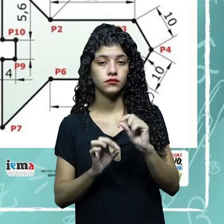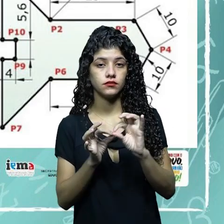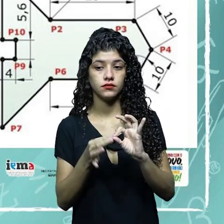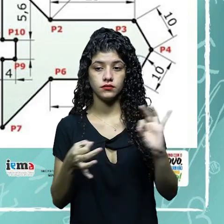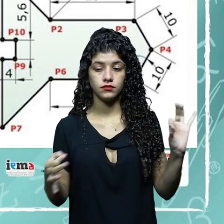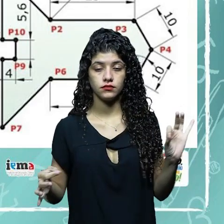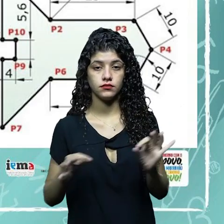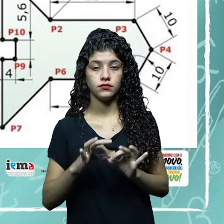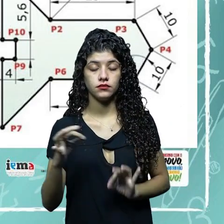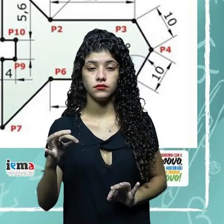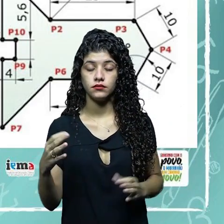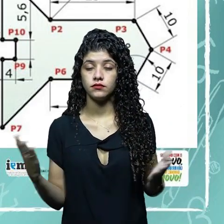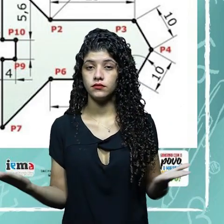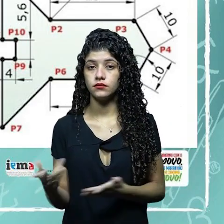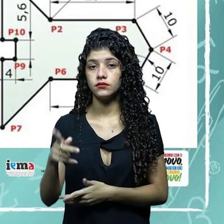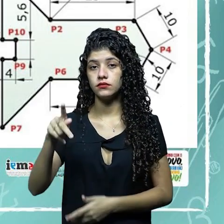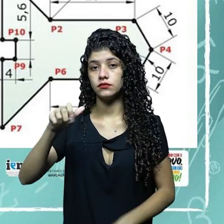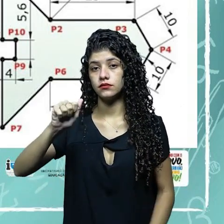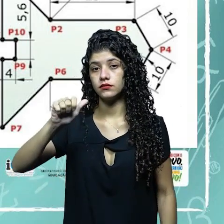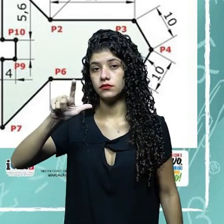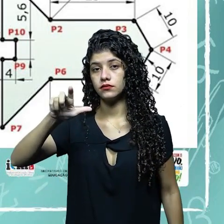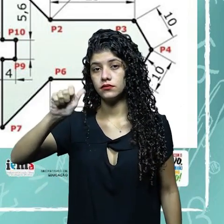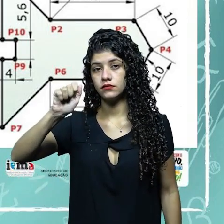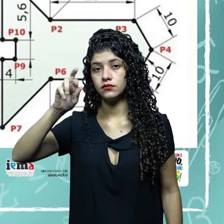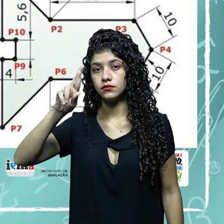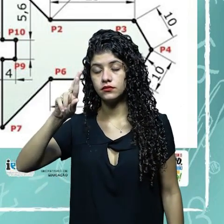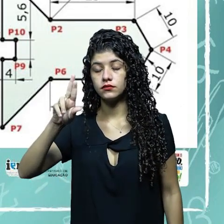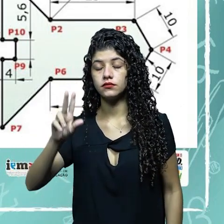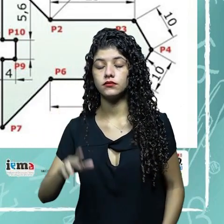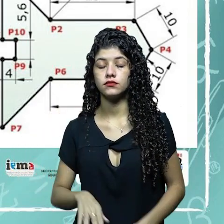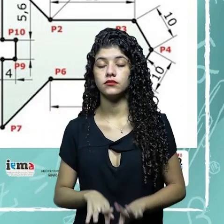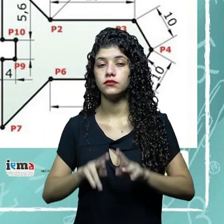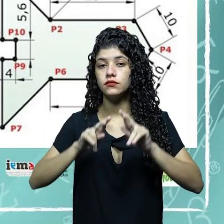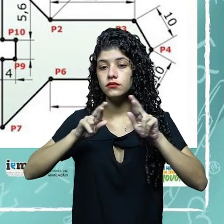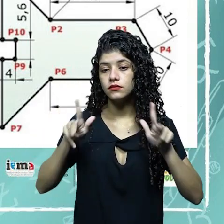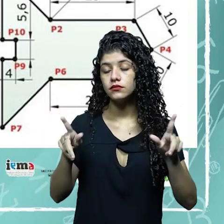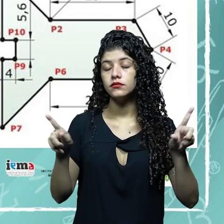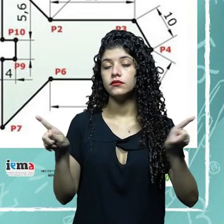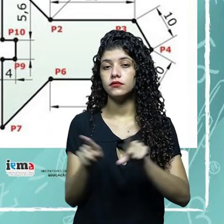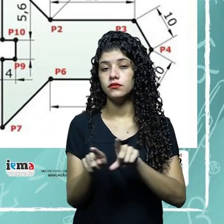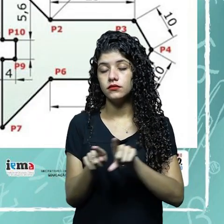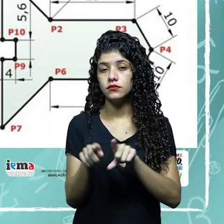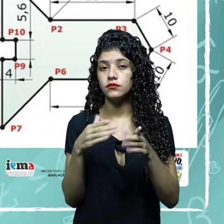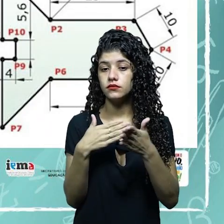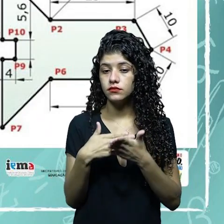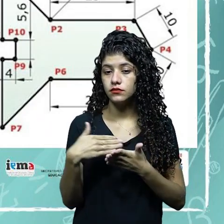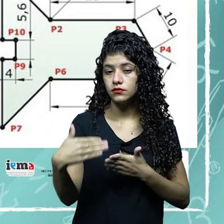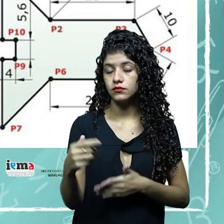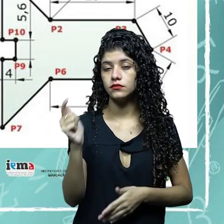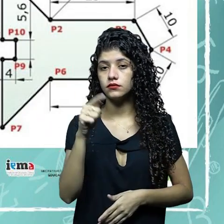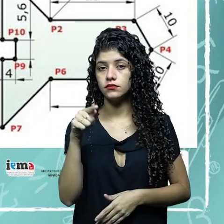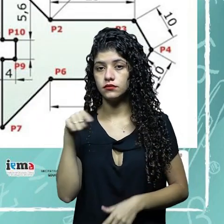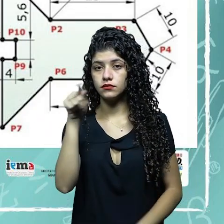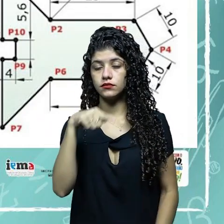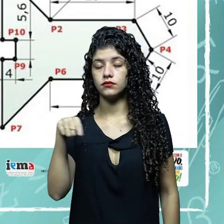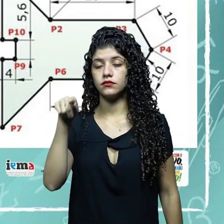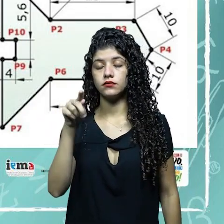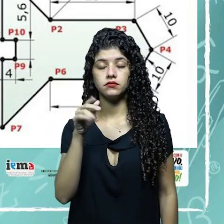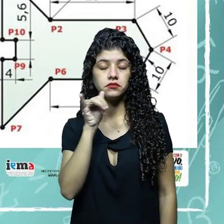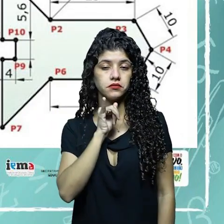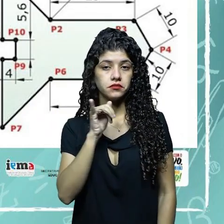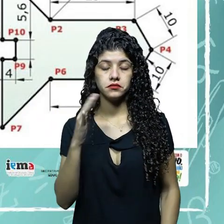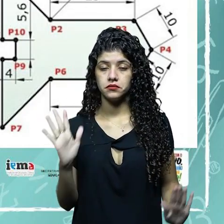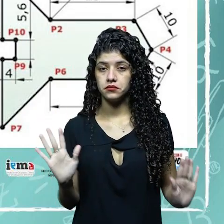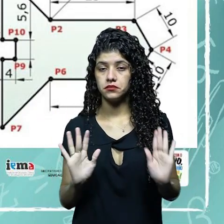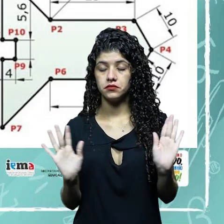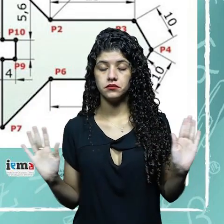essa que a gente está vendo agora, você continua utilizando o arroba, especifica a distância,